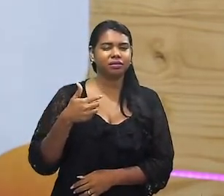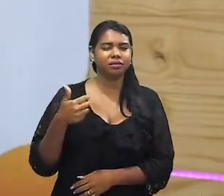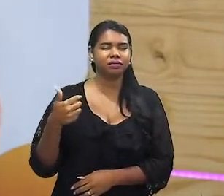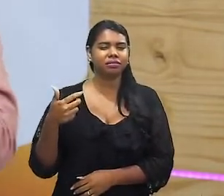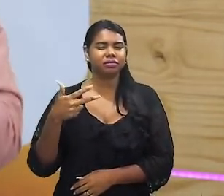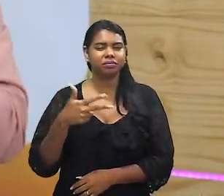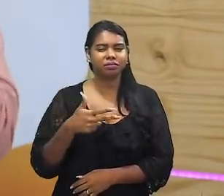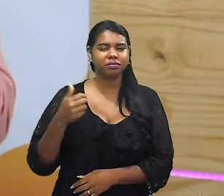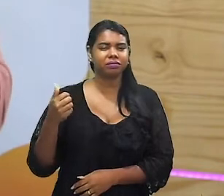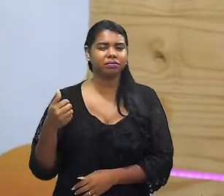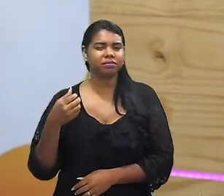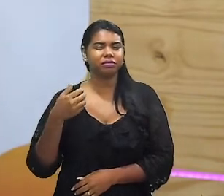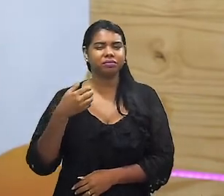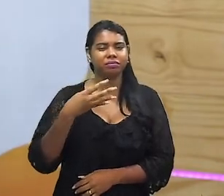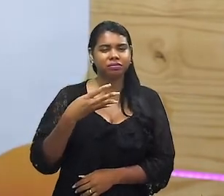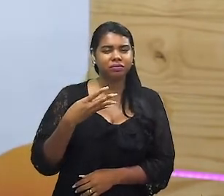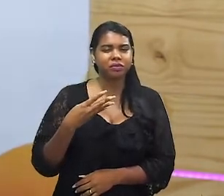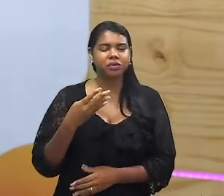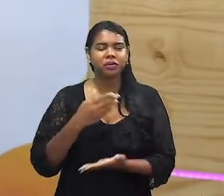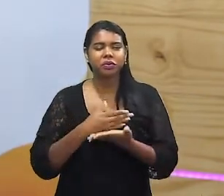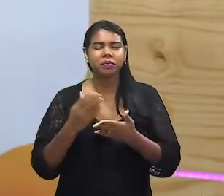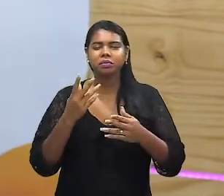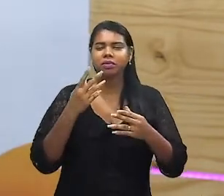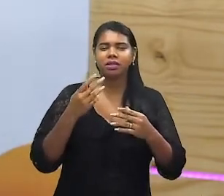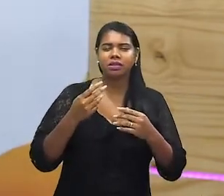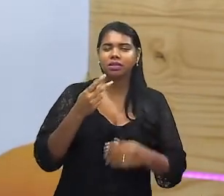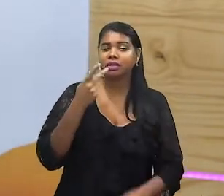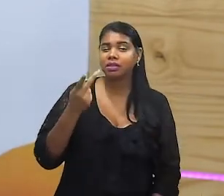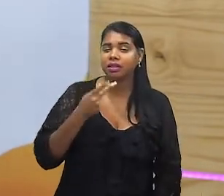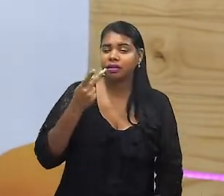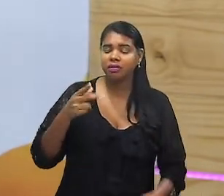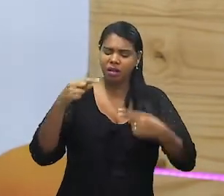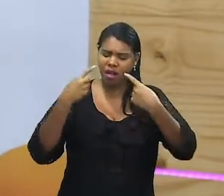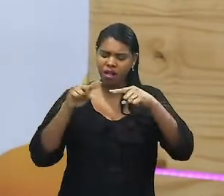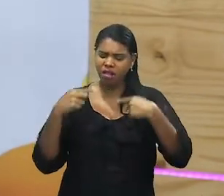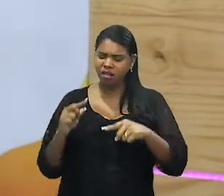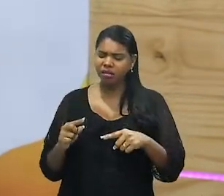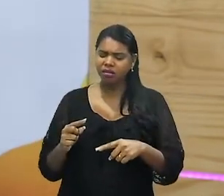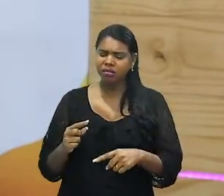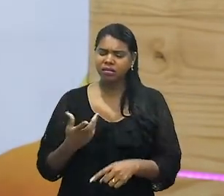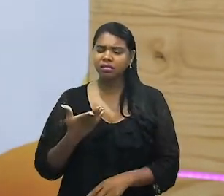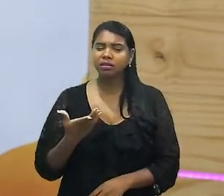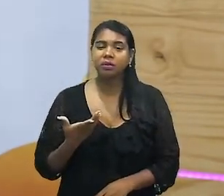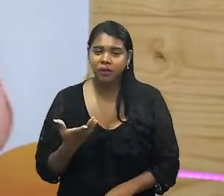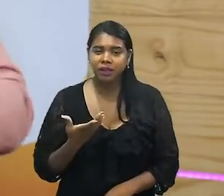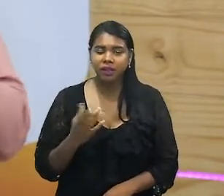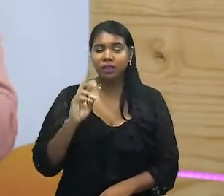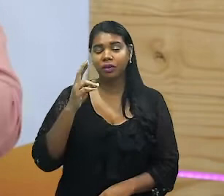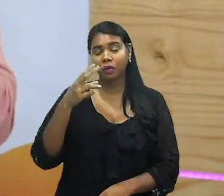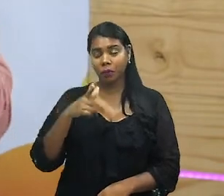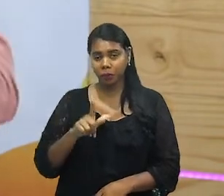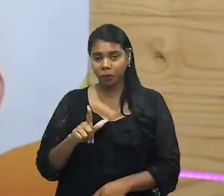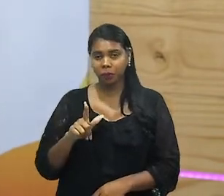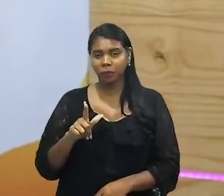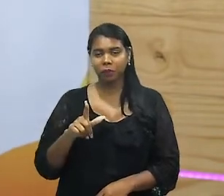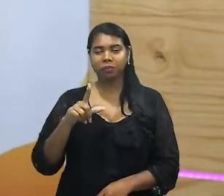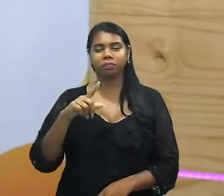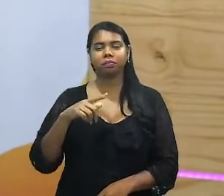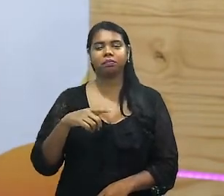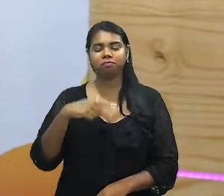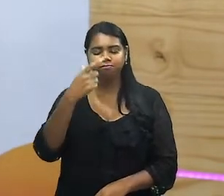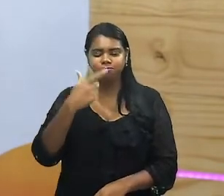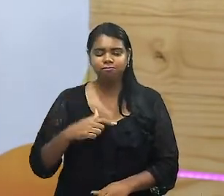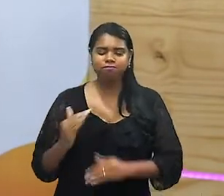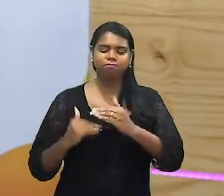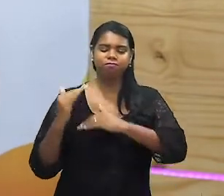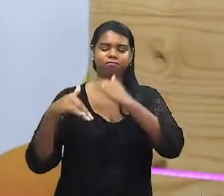a se colocar, começa a falar, a questionar, a divergir. E isso é importante, é um exercício, né, desse